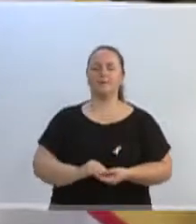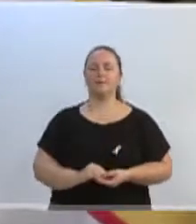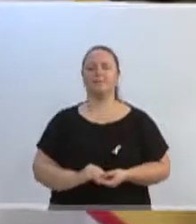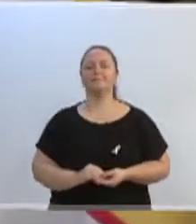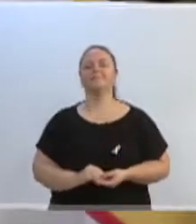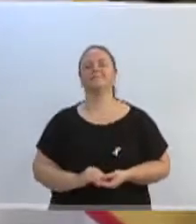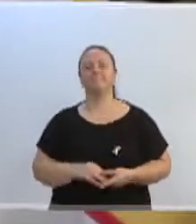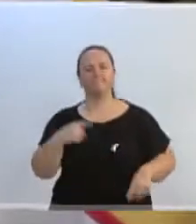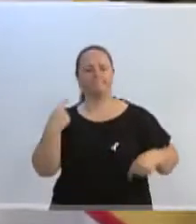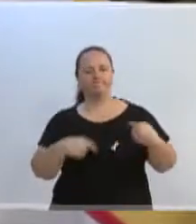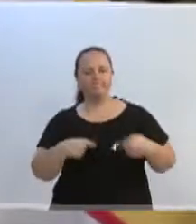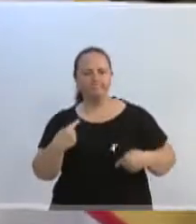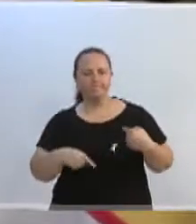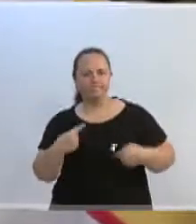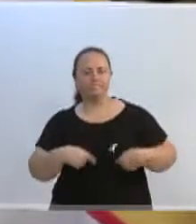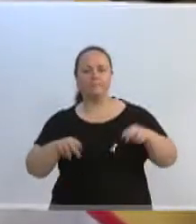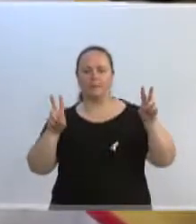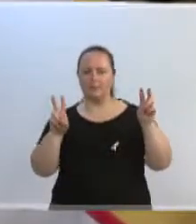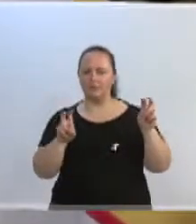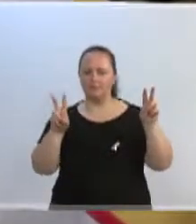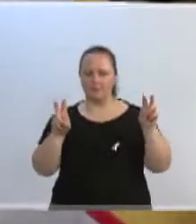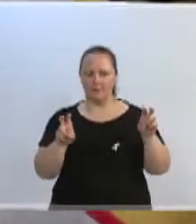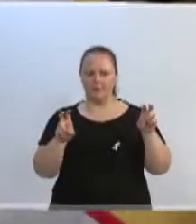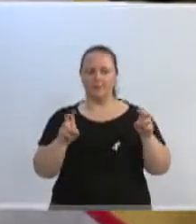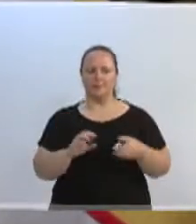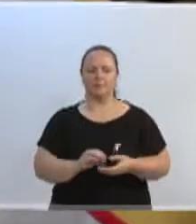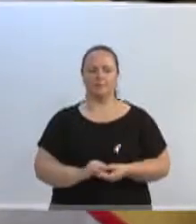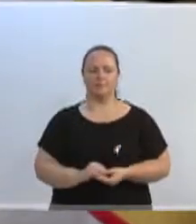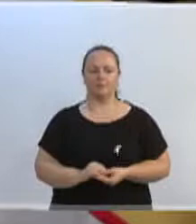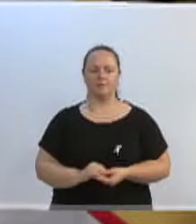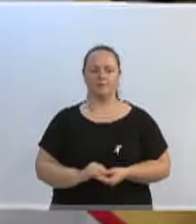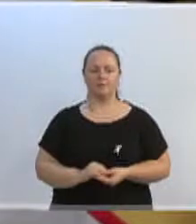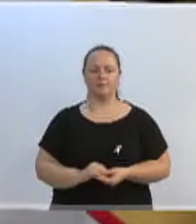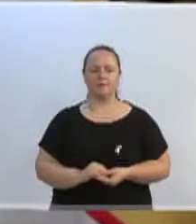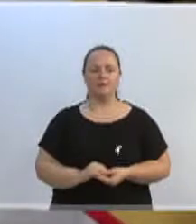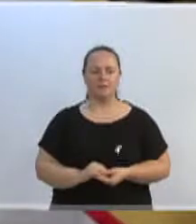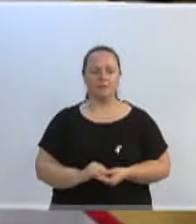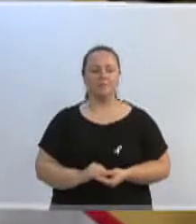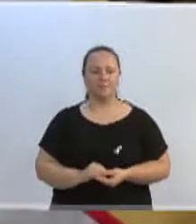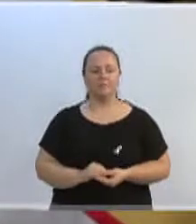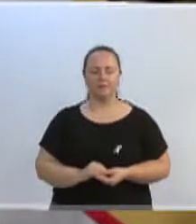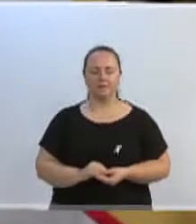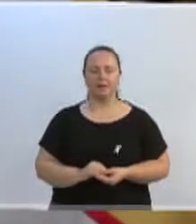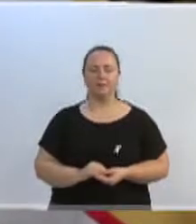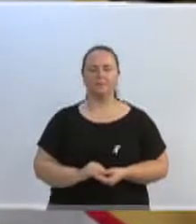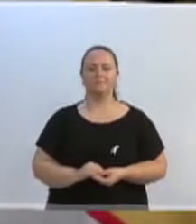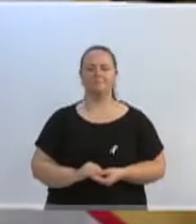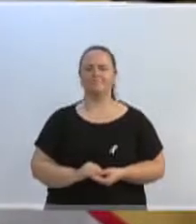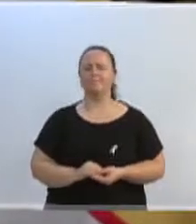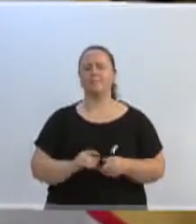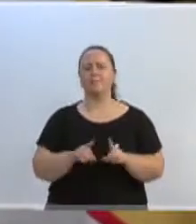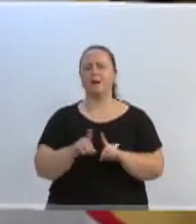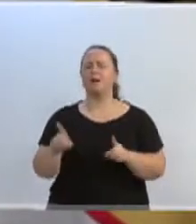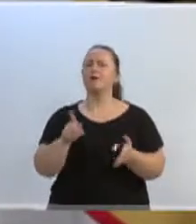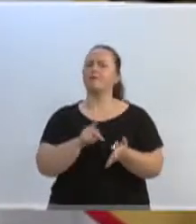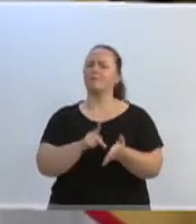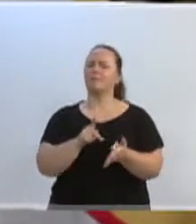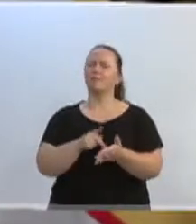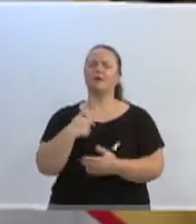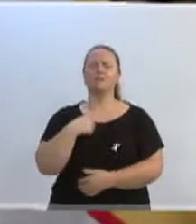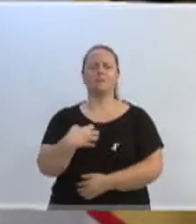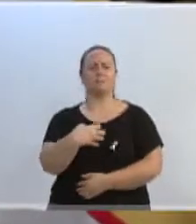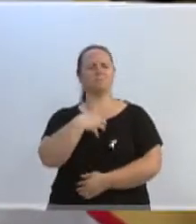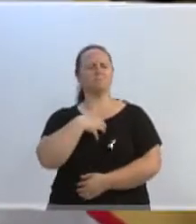debatendo sobre esse assunto, e só lamento que há uma pouca procura